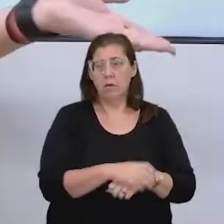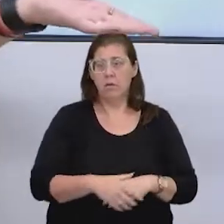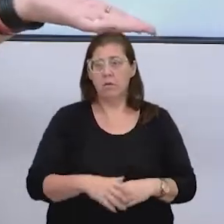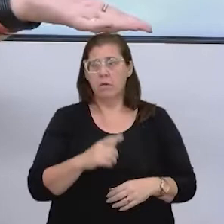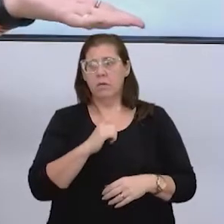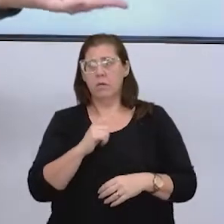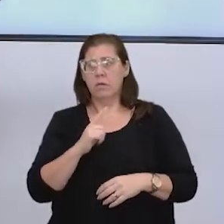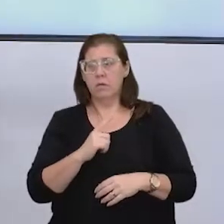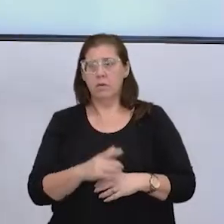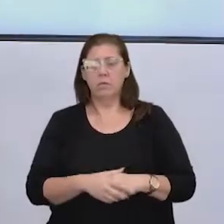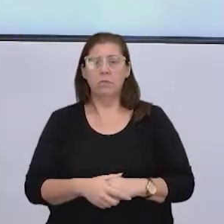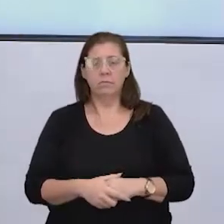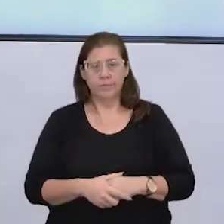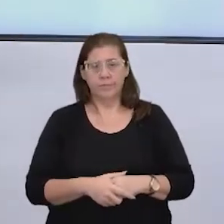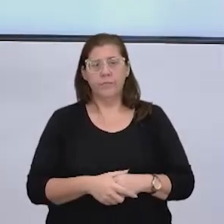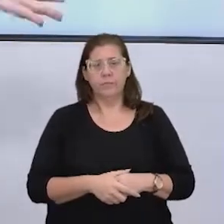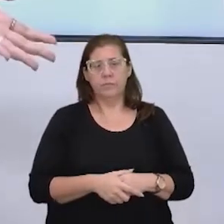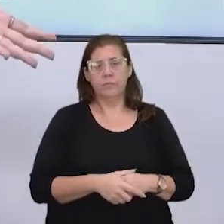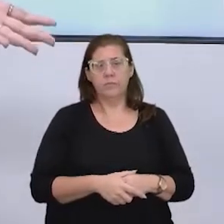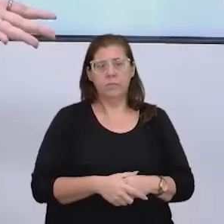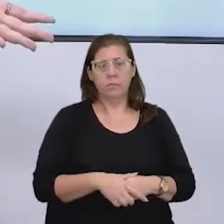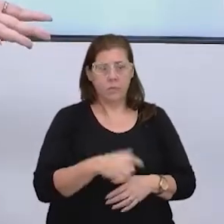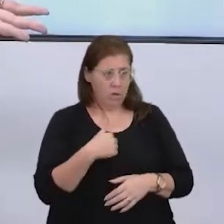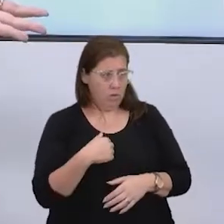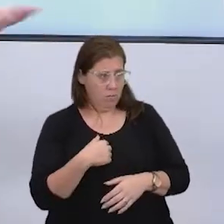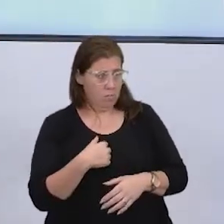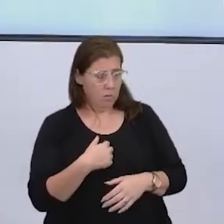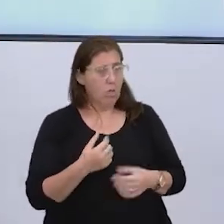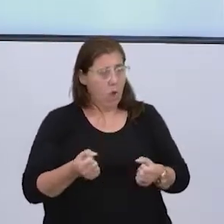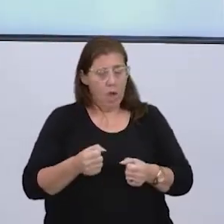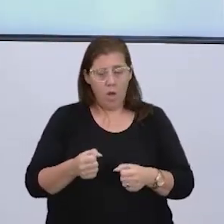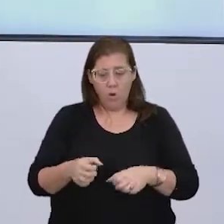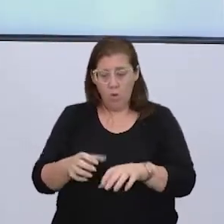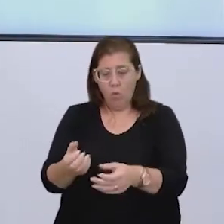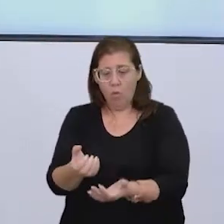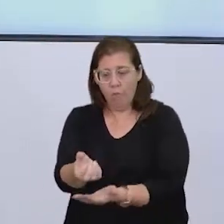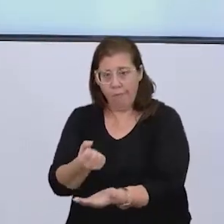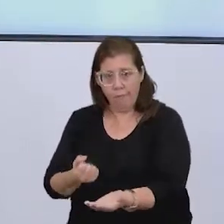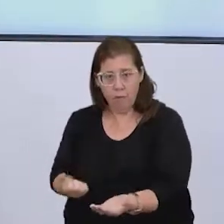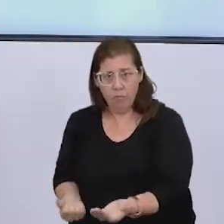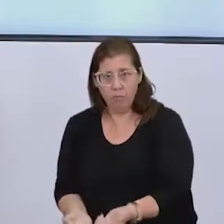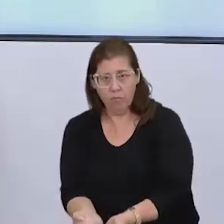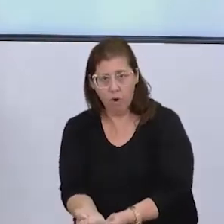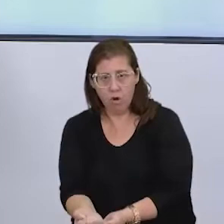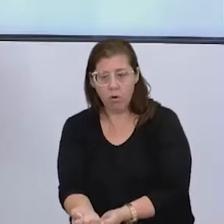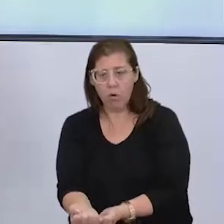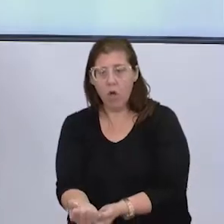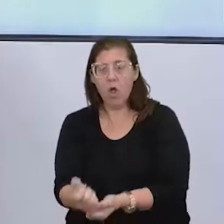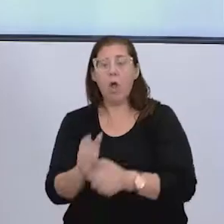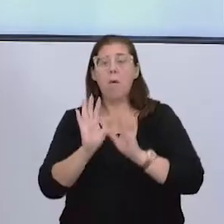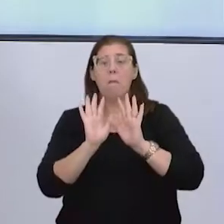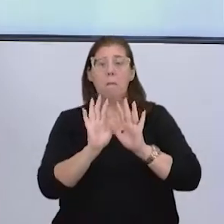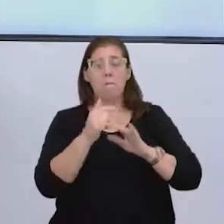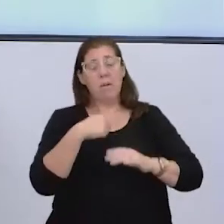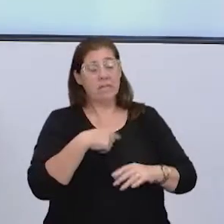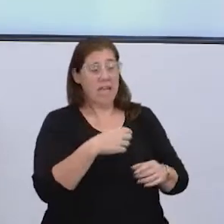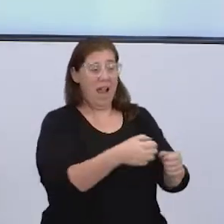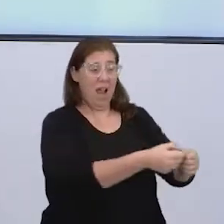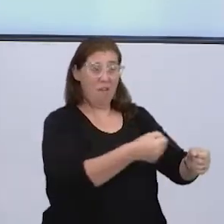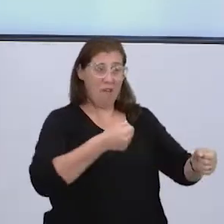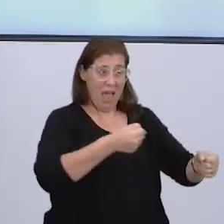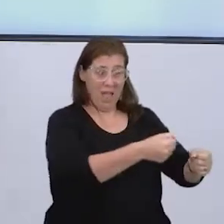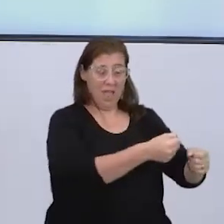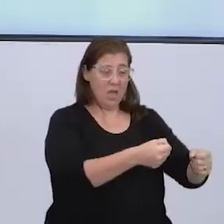tenho um forno. Porque, tipo, eu posso colocar no forno. É só eu ficar de olho no horário. Mas o fato é que isso me facilita